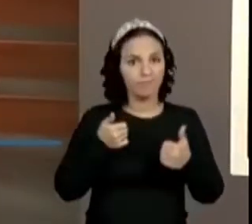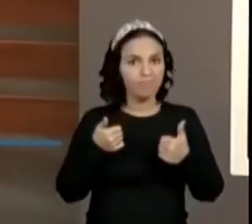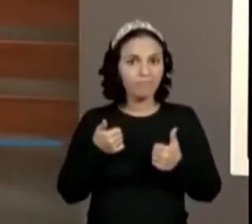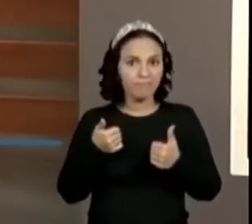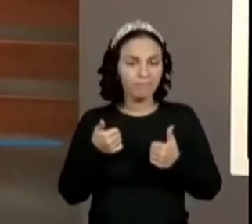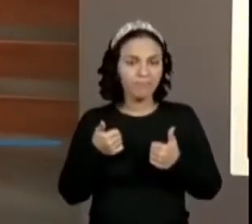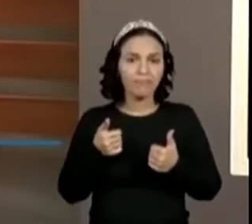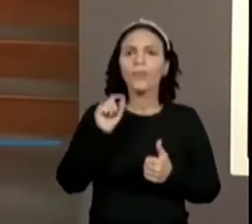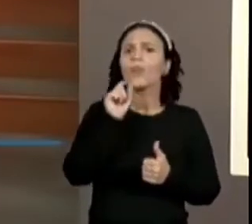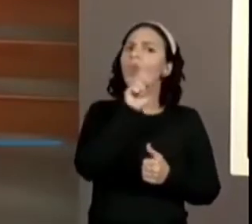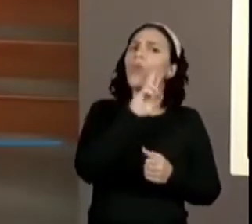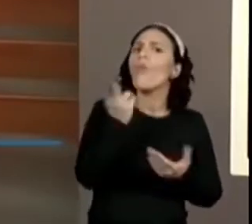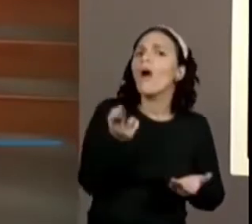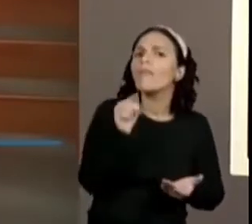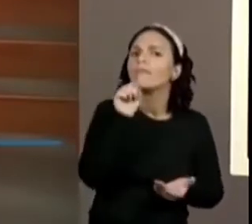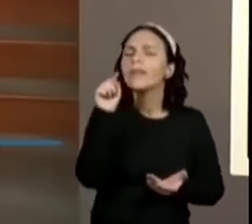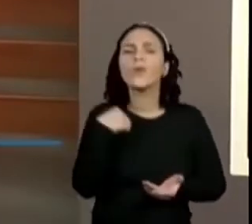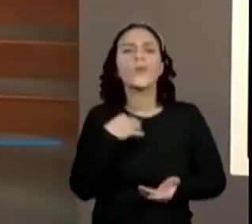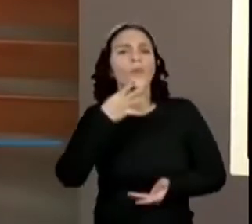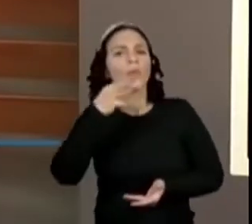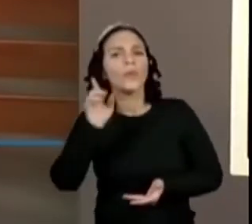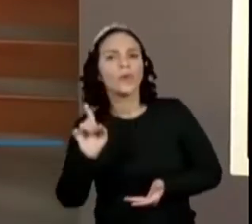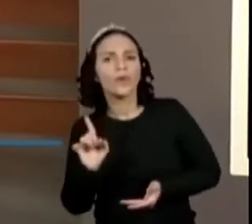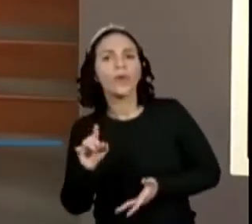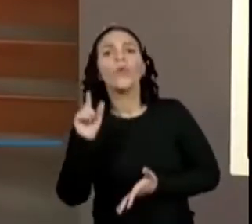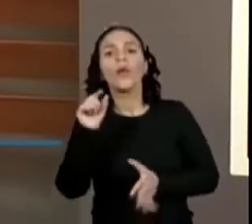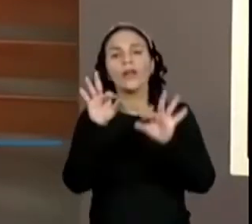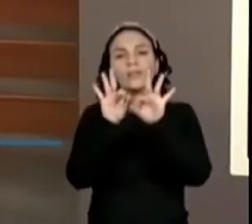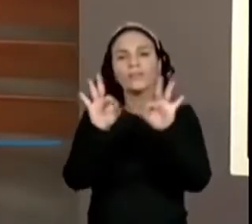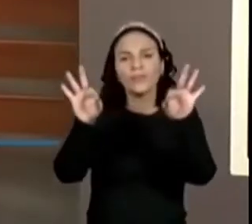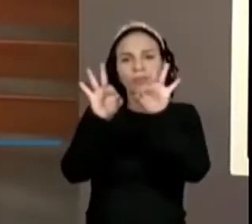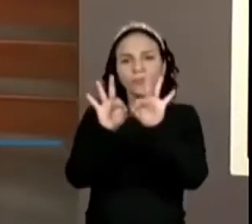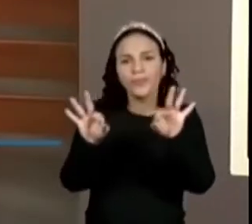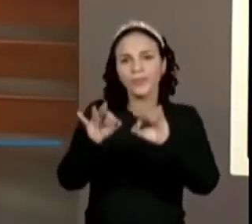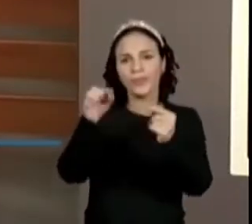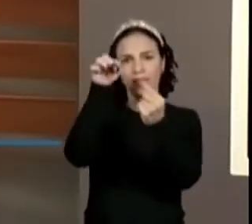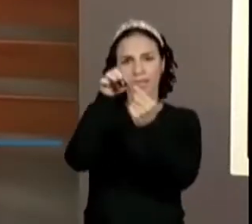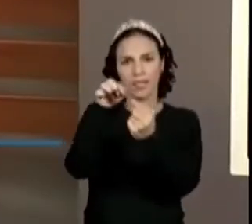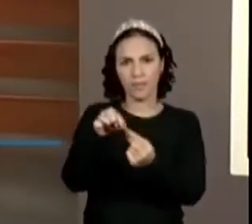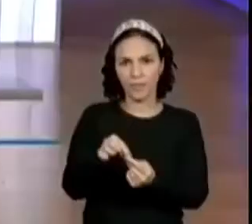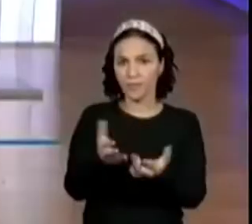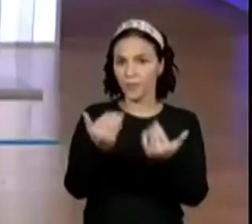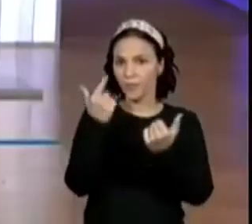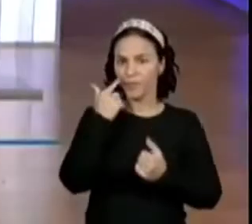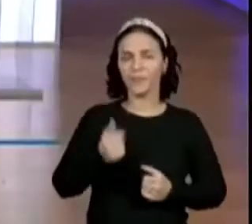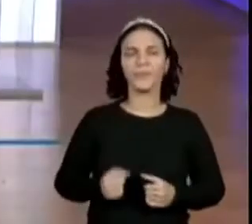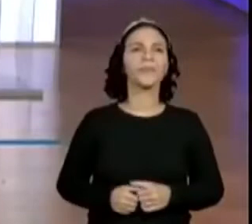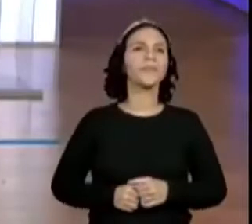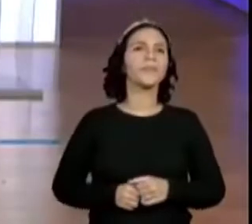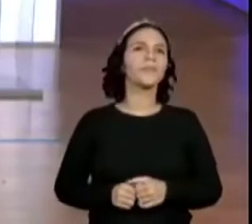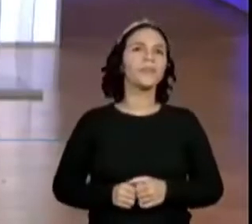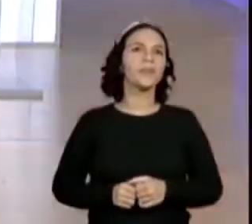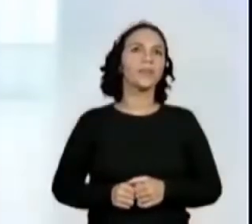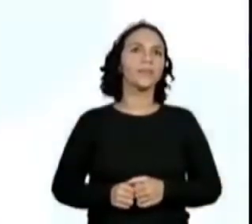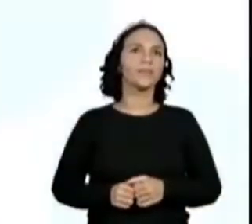são as palavras que aparecem, o verso, o que vai rimar, a gente vai ver todos esses detalhes. Vamos lá.